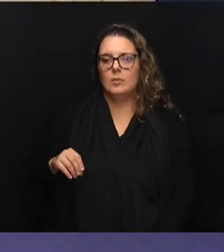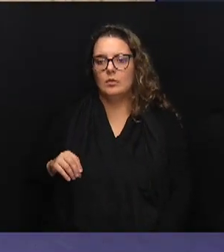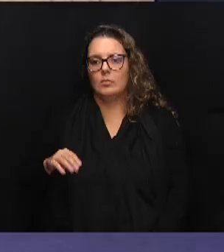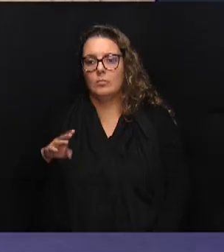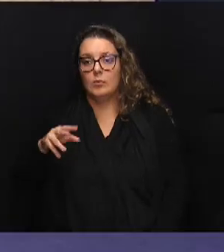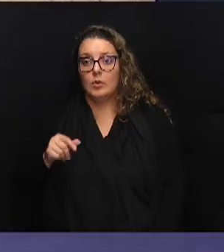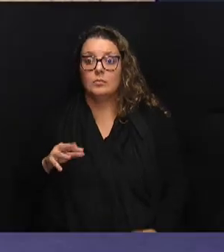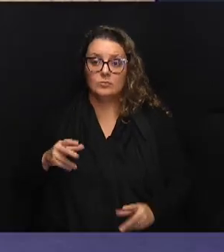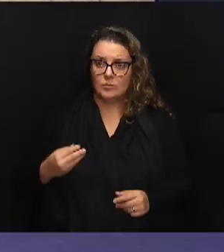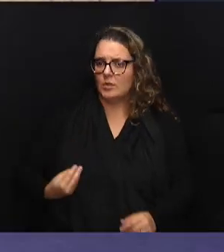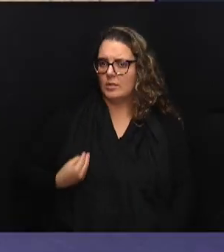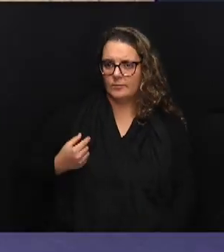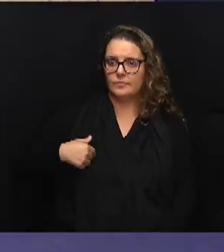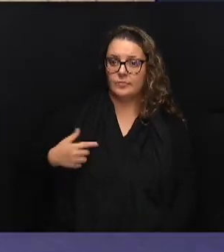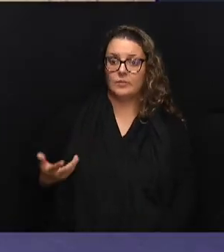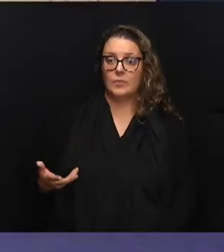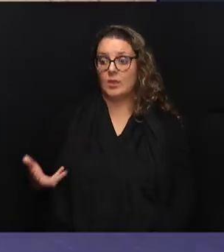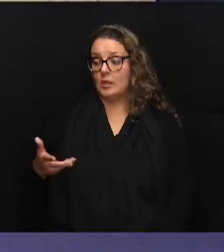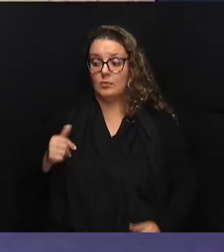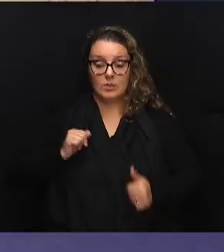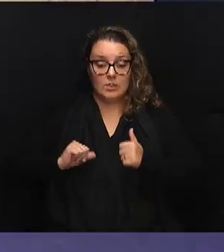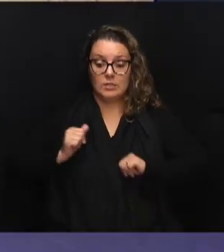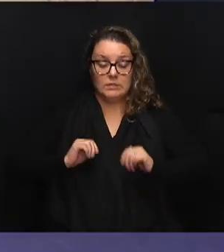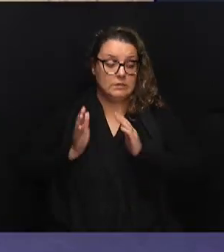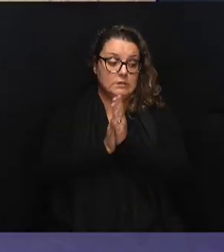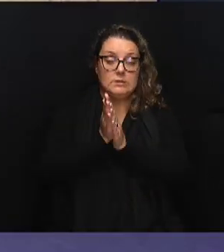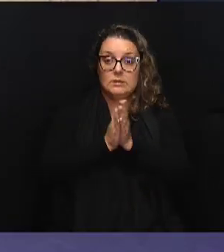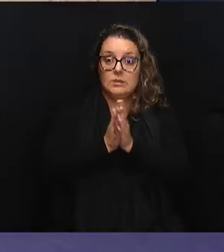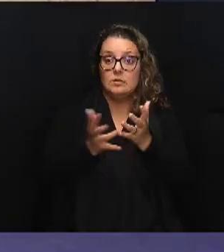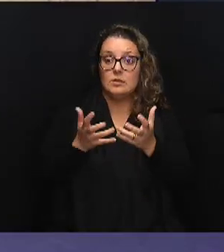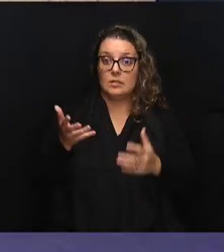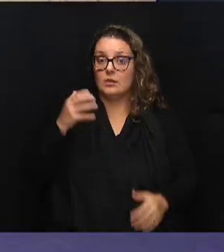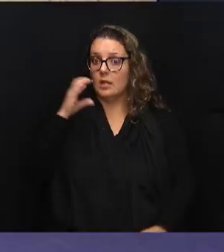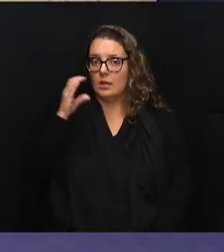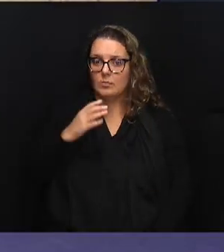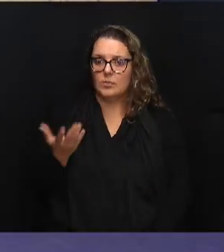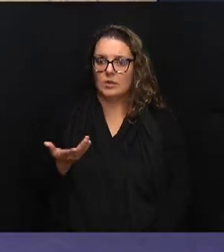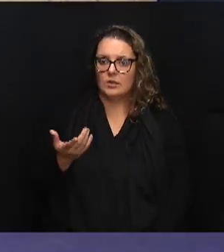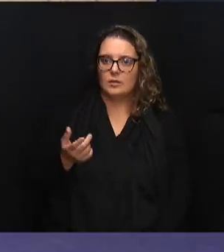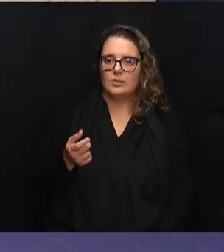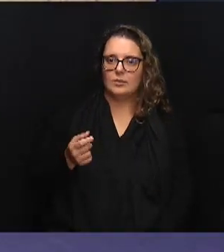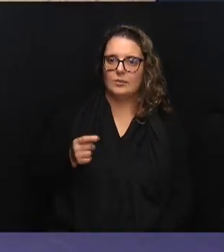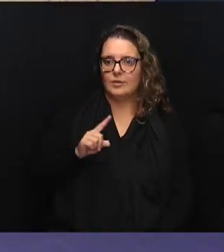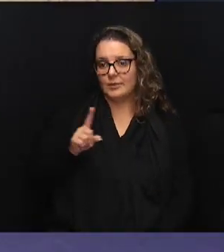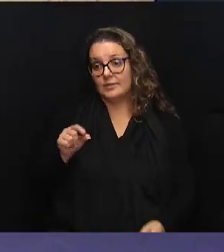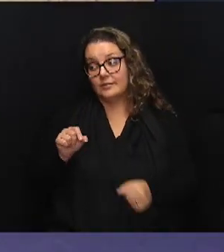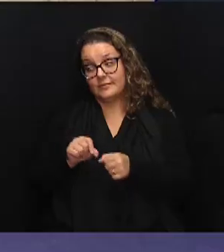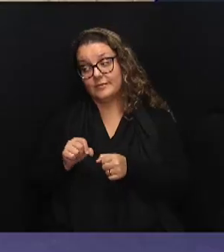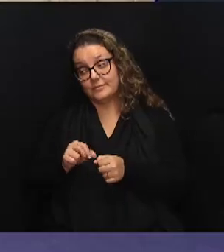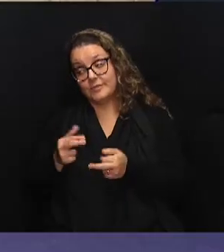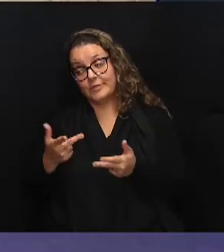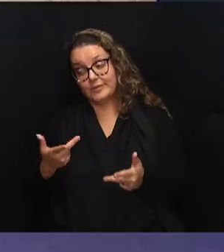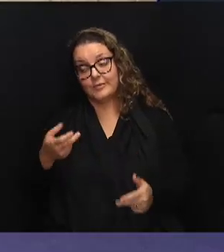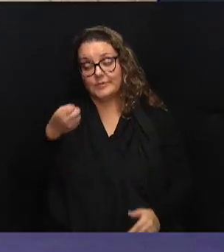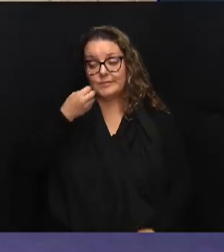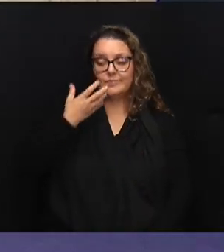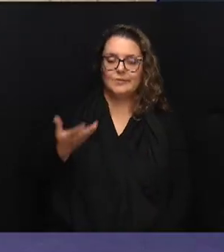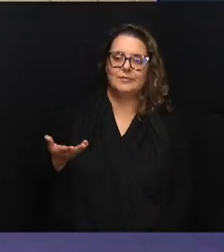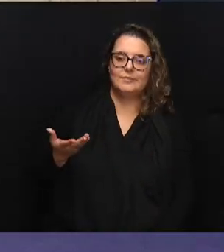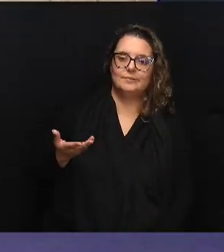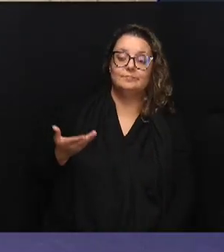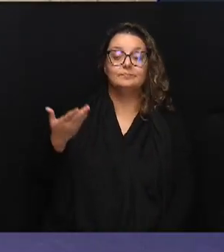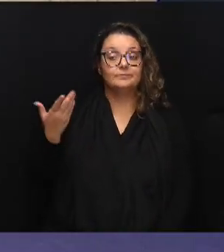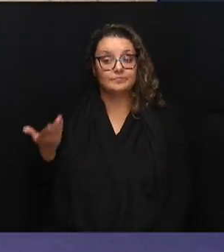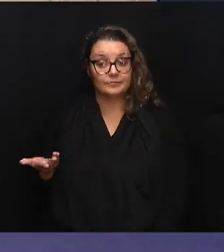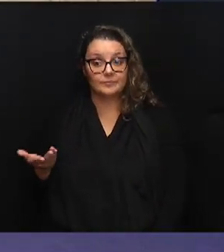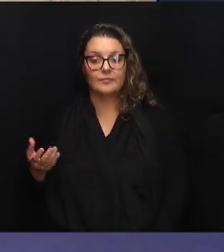Às vezes eu sou muito ansioso, aquelas coisas muito rápidas, e às vezes acabo fazendo não um ótimo negócio, faz um bom negócio. E tem